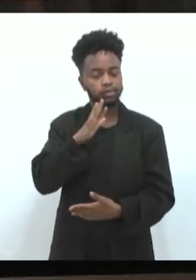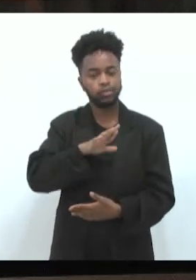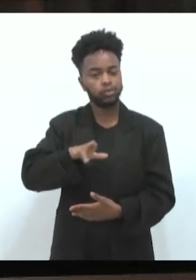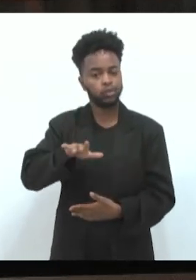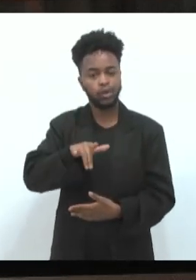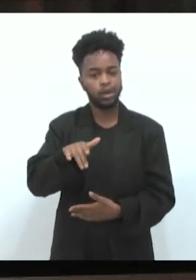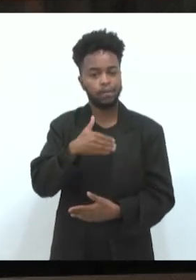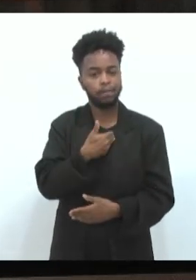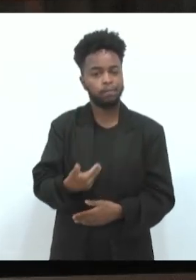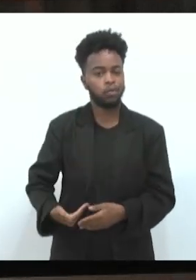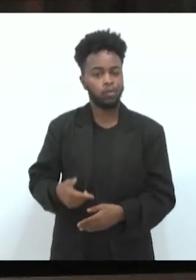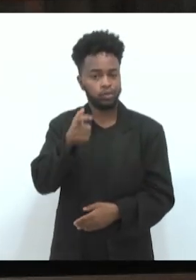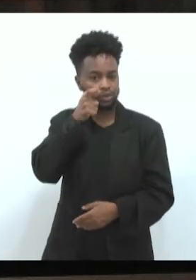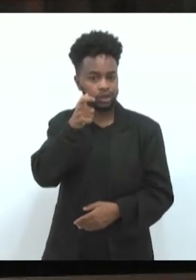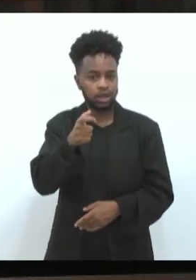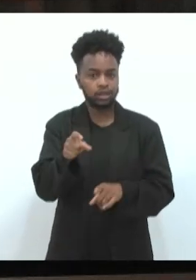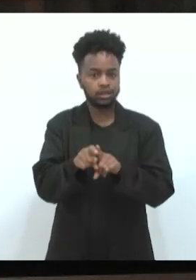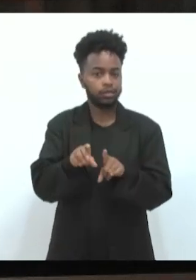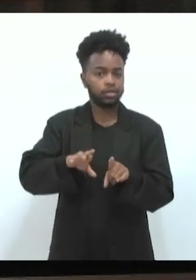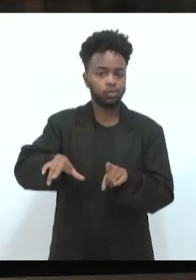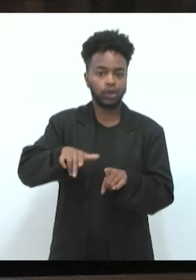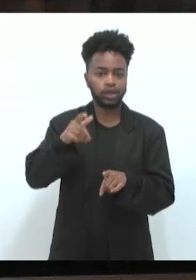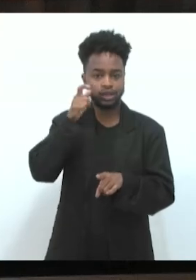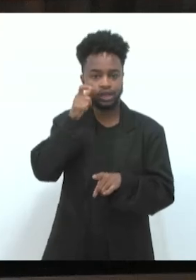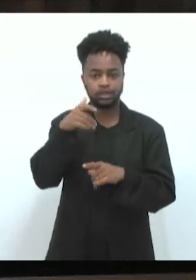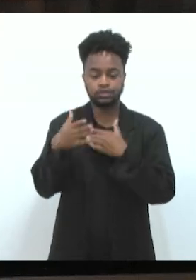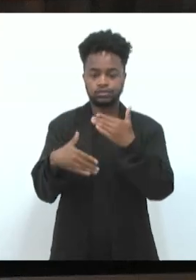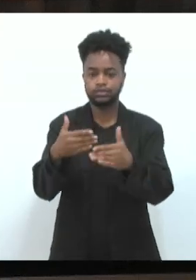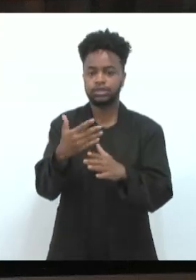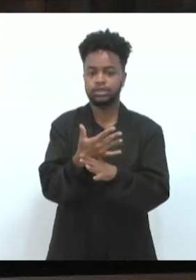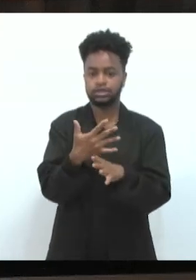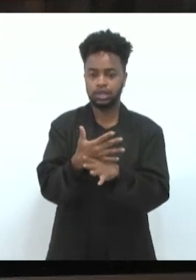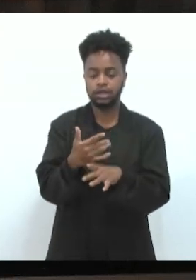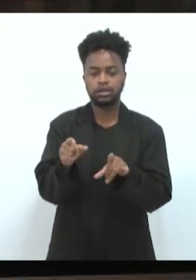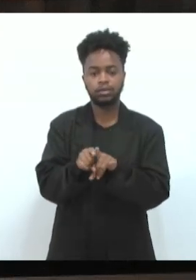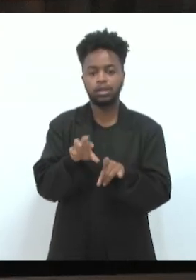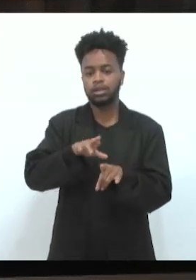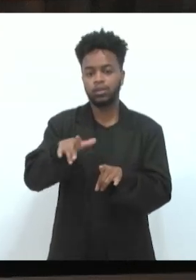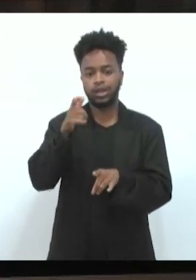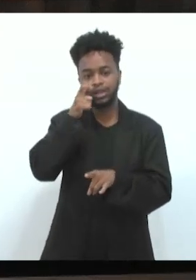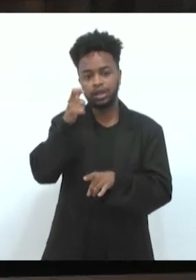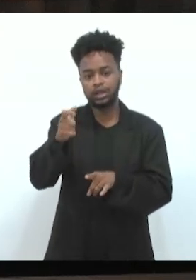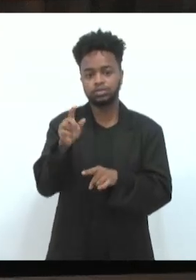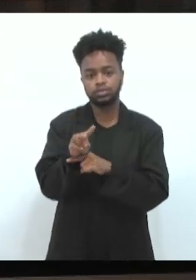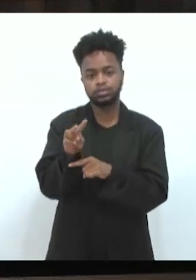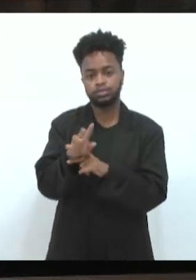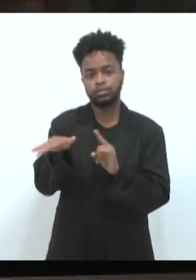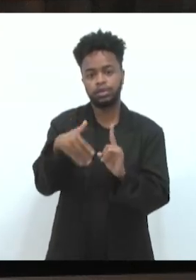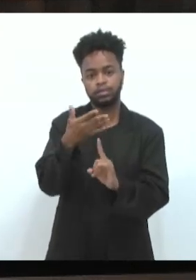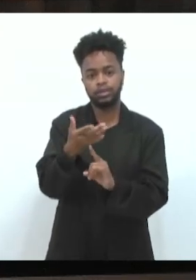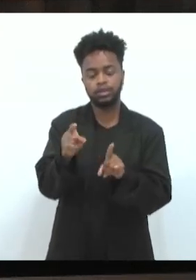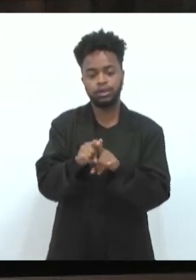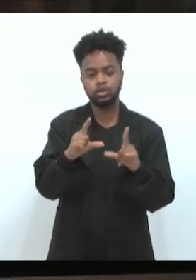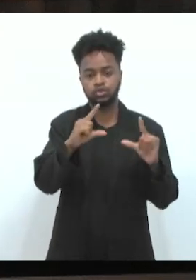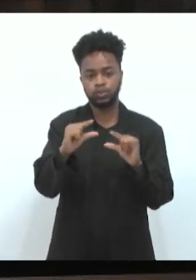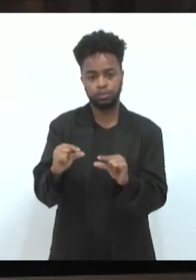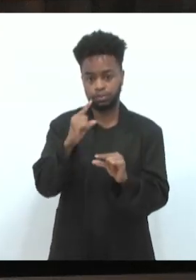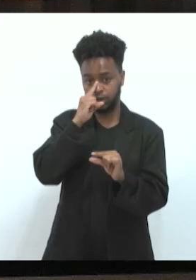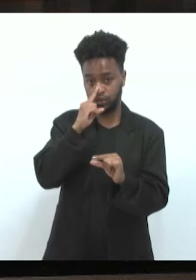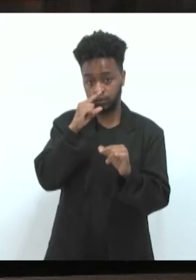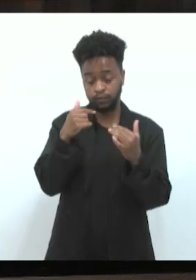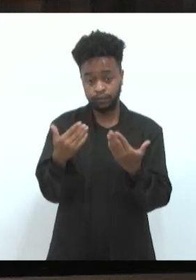públicos, não são os interesses de desenvolvimento da cidade, não são os interesses da preservação ambiental e da redução de riscos. Então, a